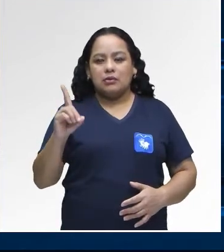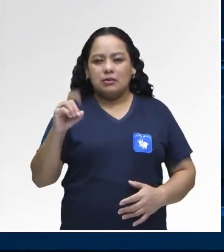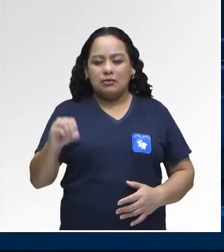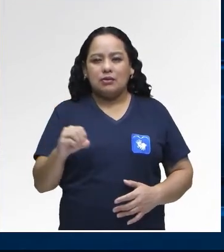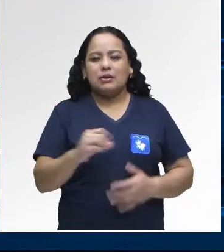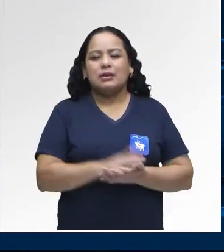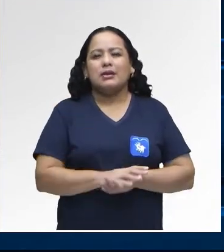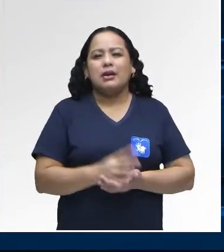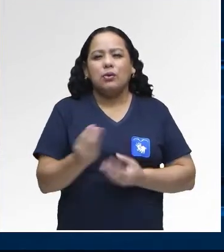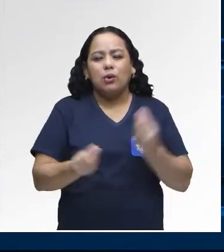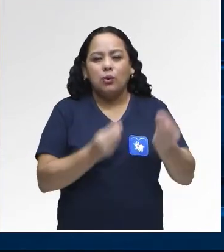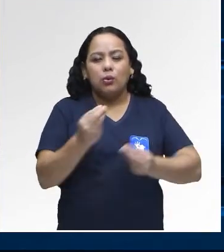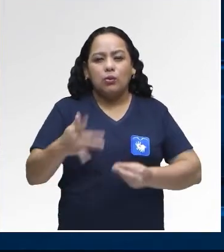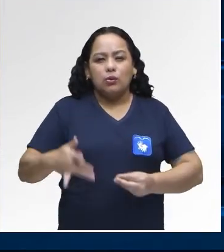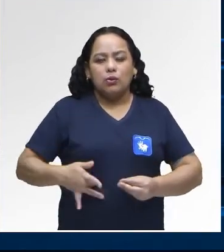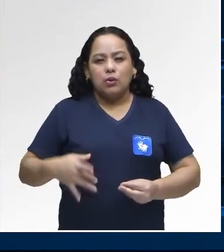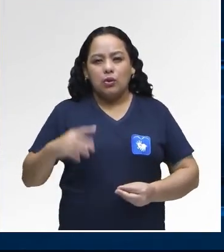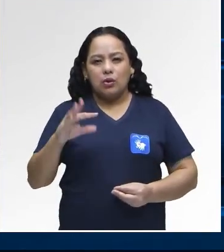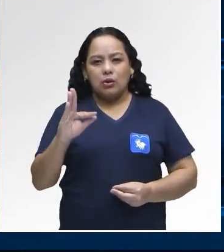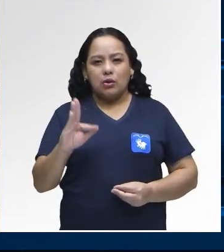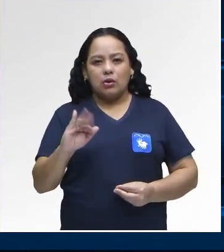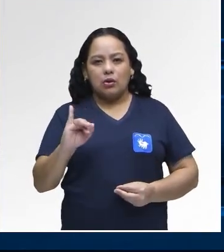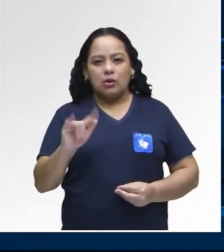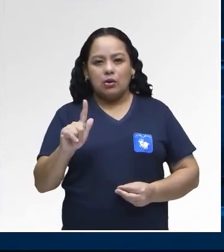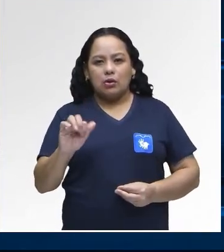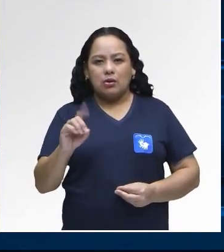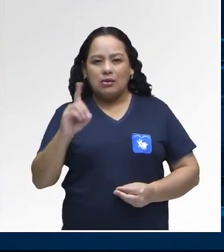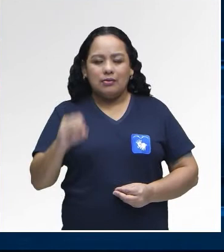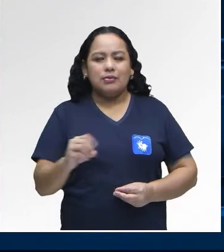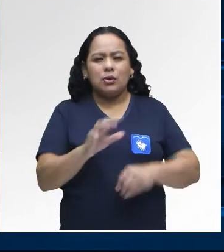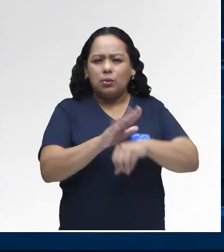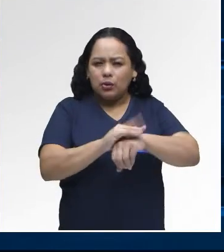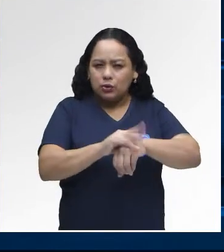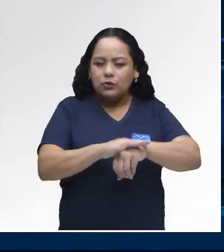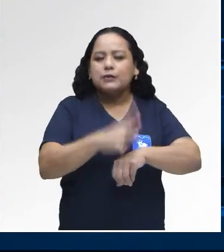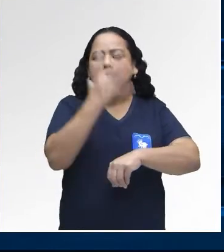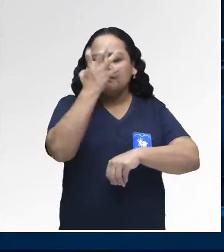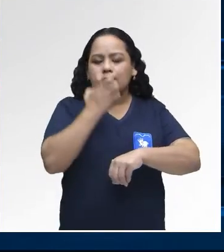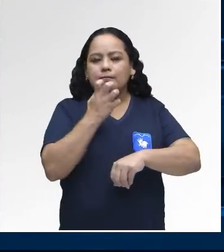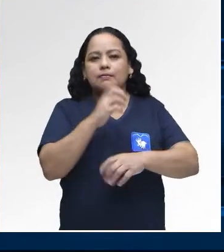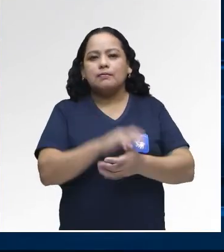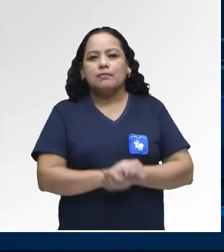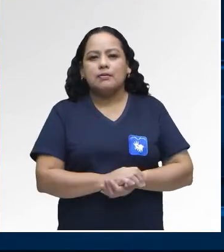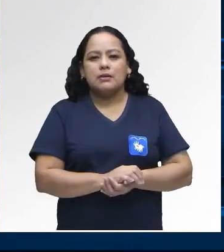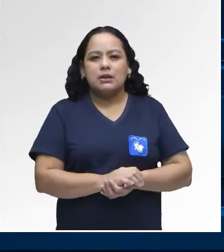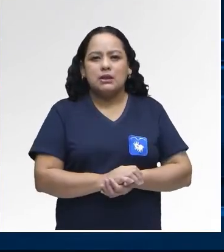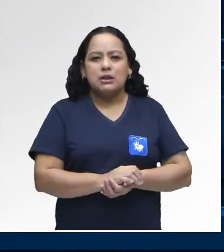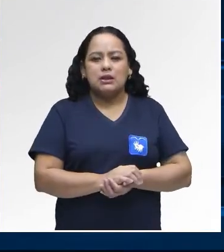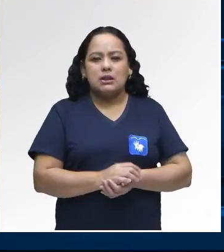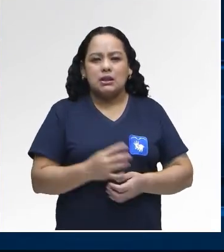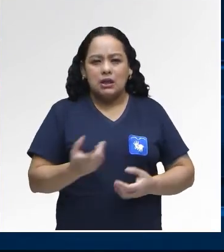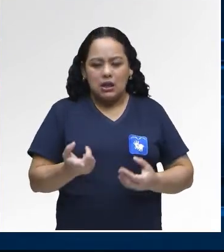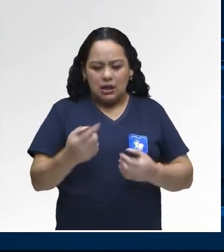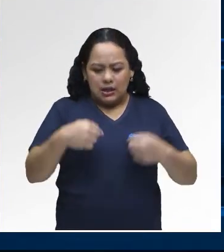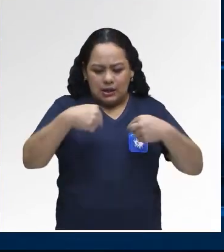bem danificado e é uma doença muito séria. As úlceras que podem ocorrer no